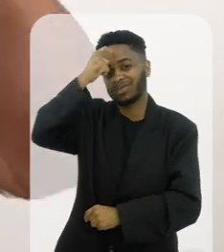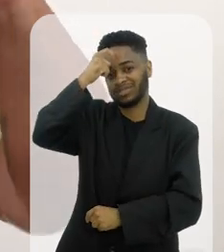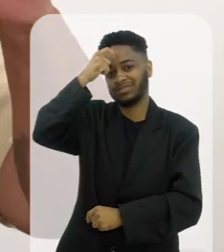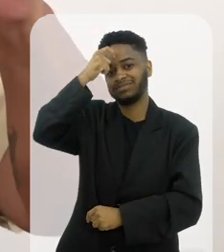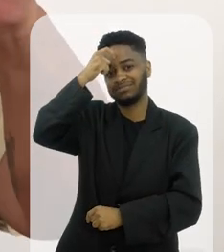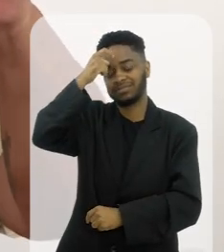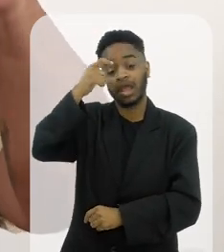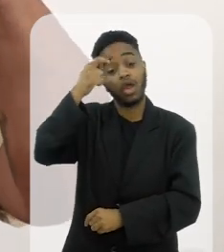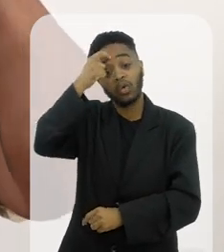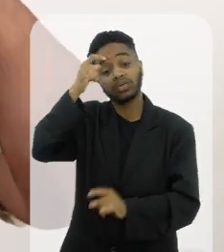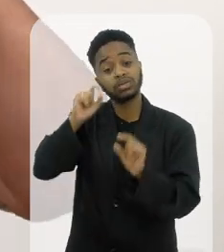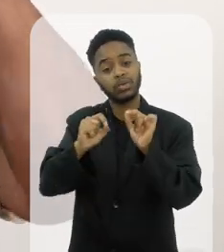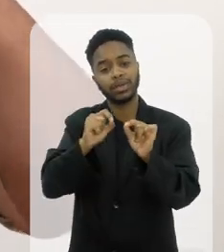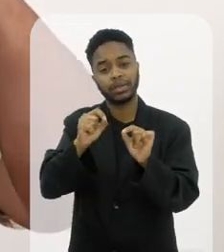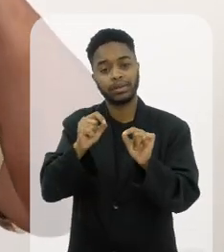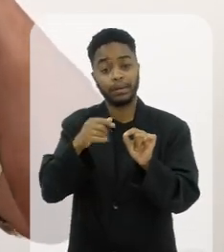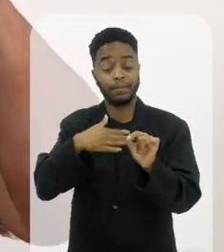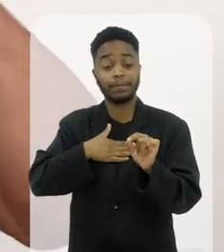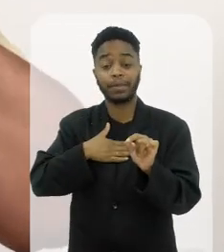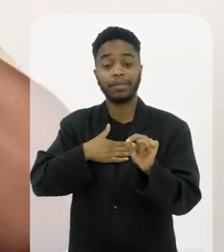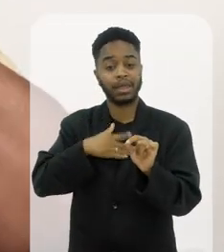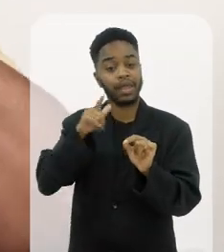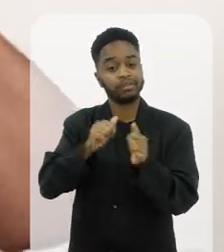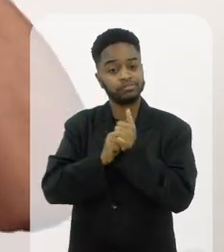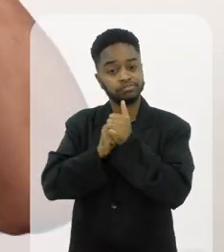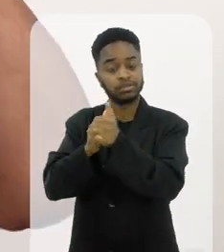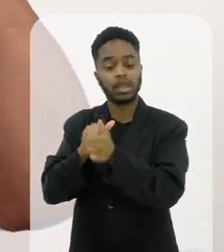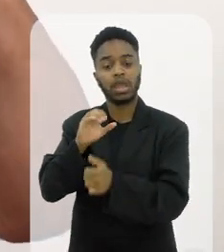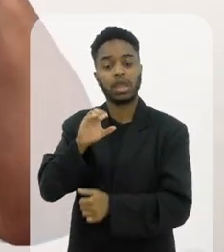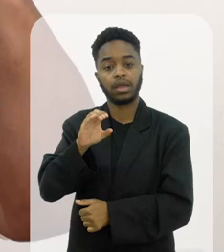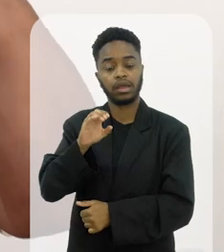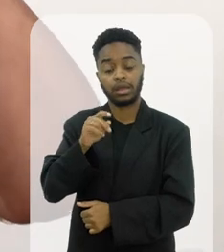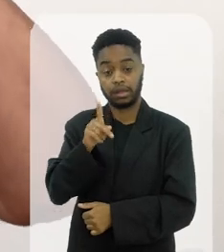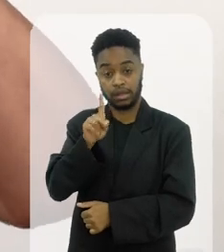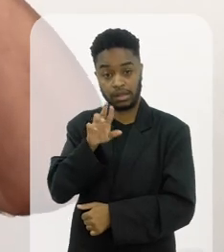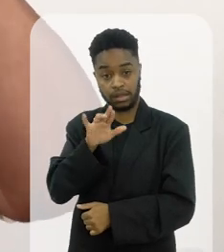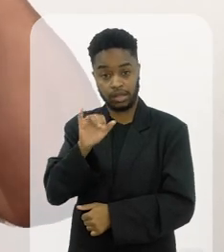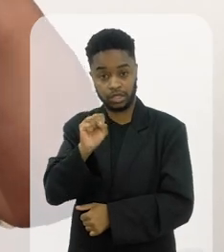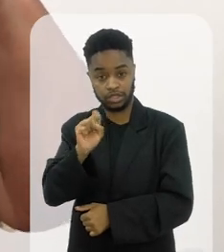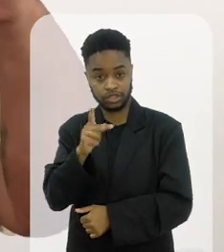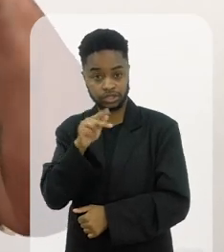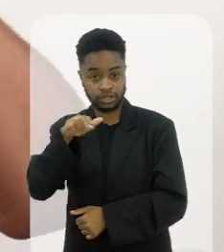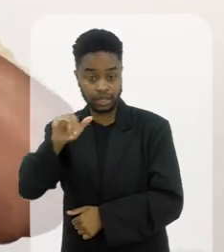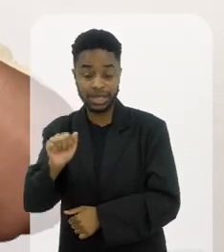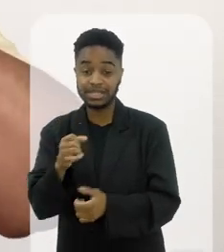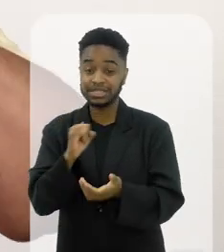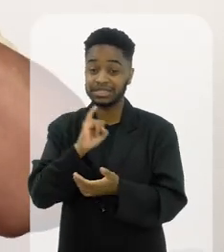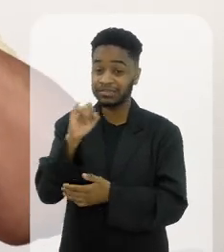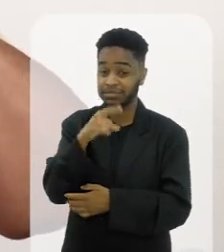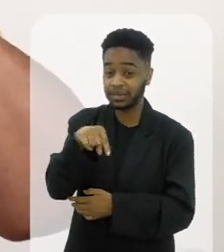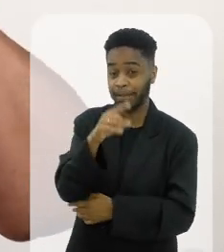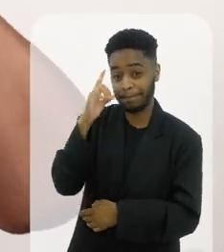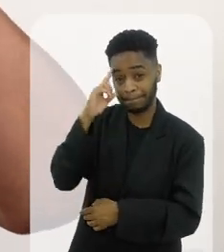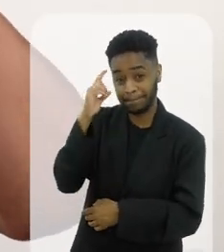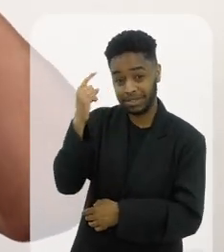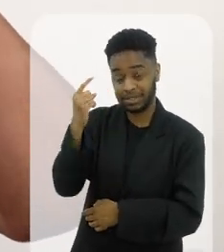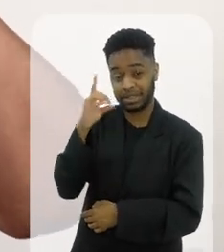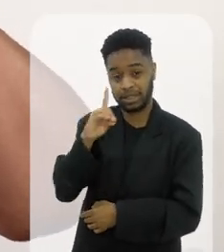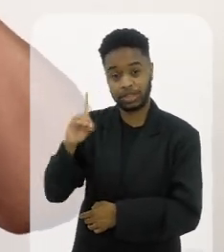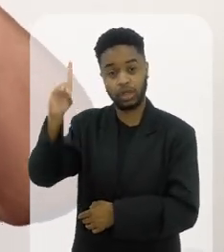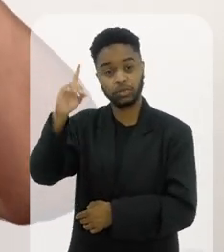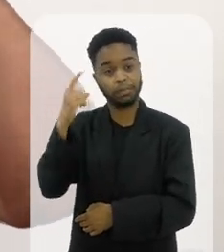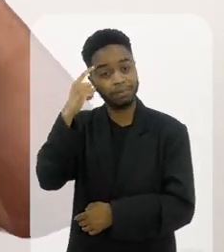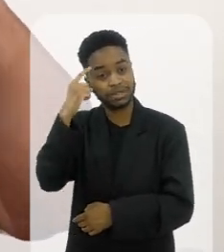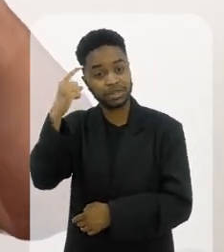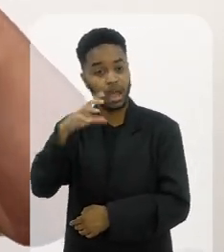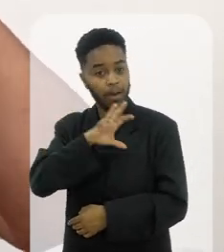em consciência. E que consciência é essa, no meu caso? Em consciência de Krishna, em consciência de Deus. Se você está pensando em Deus, se você